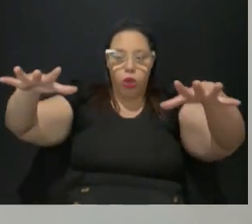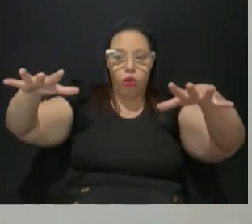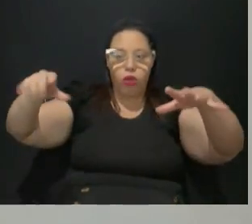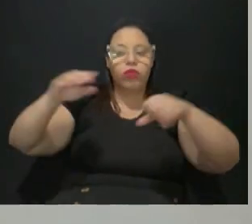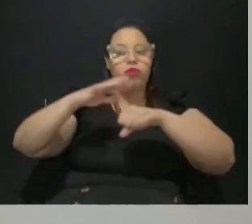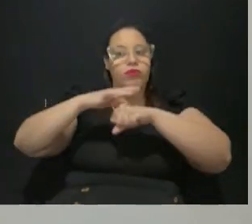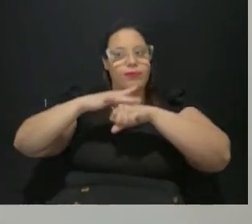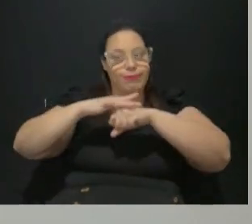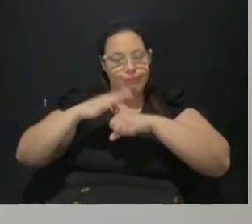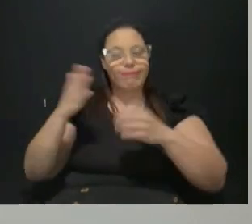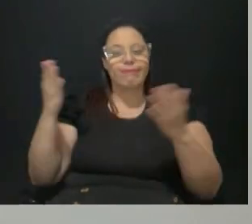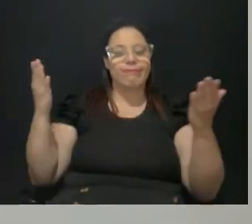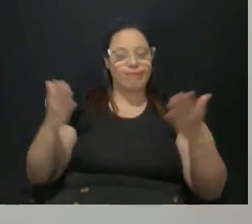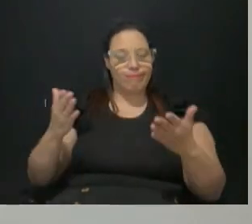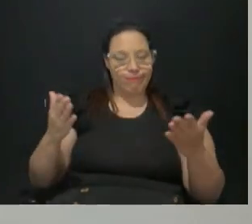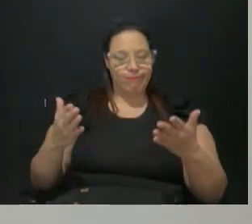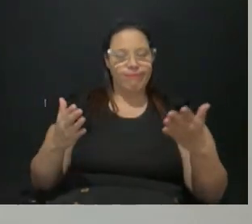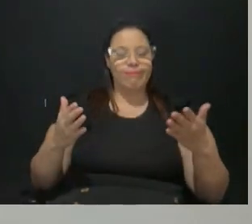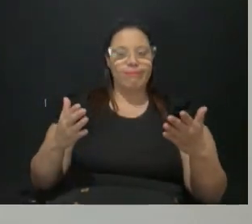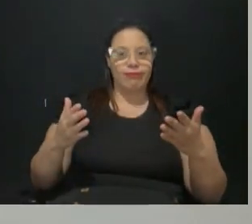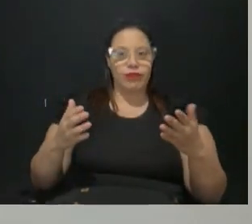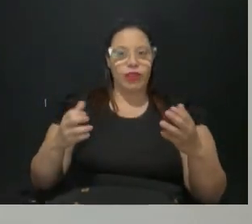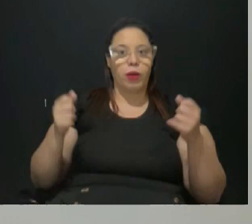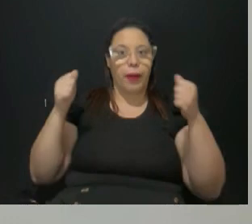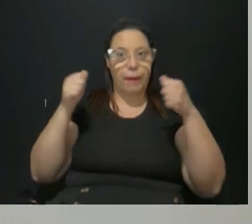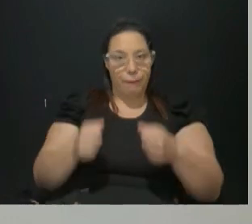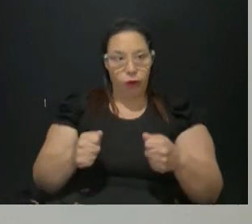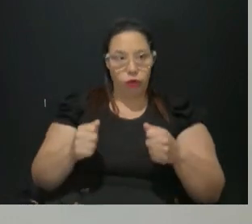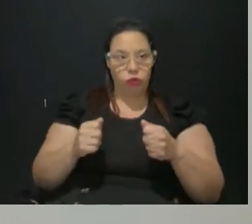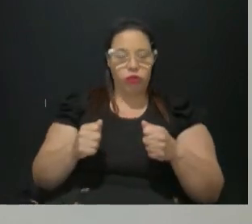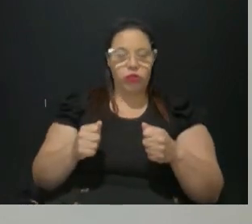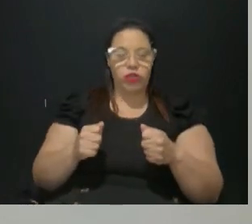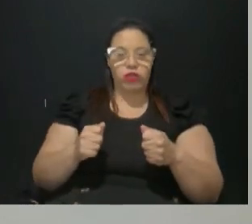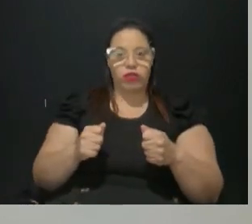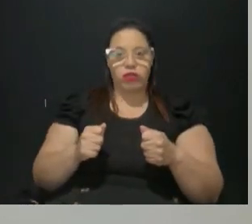uma doença atualmente que potencialmente